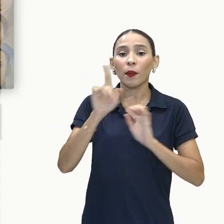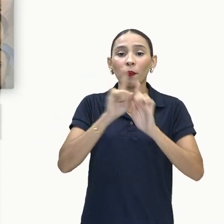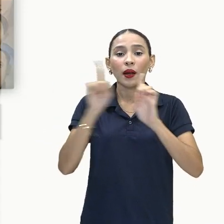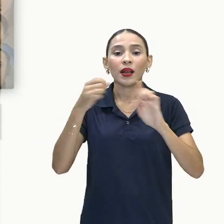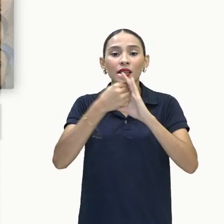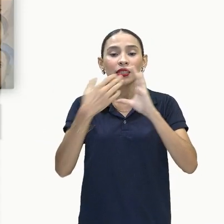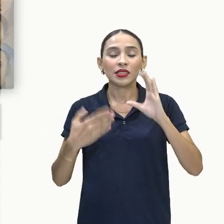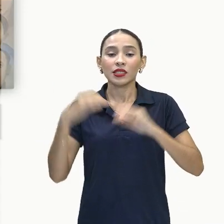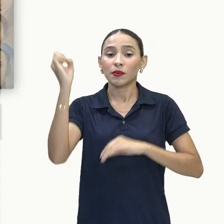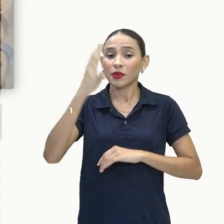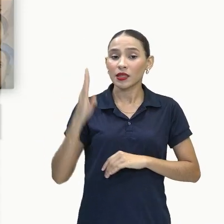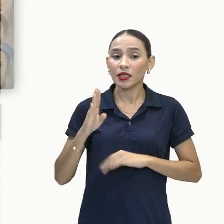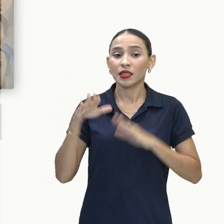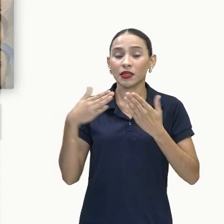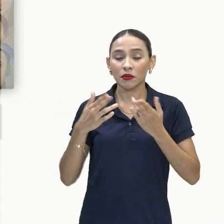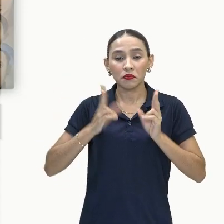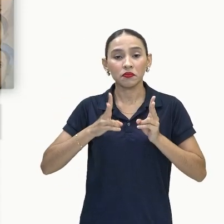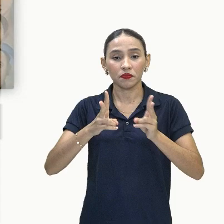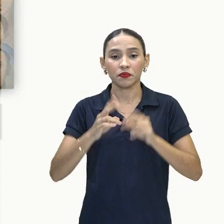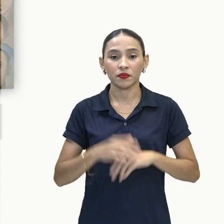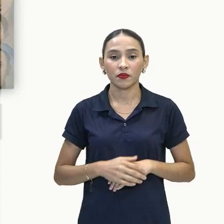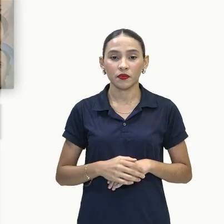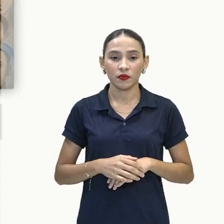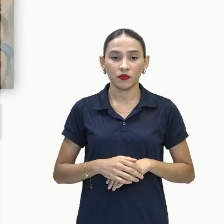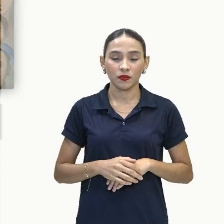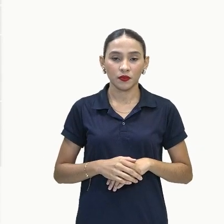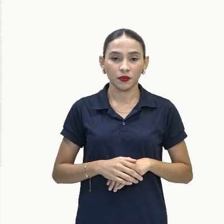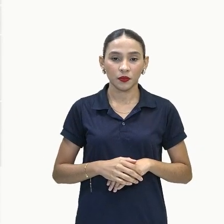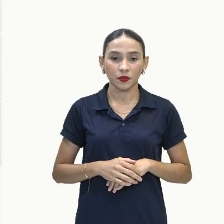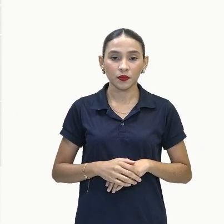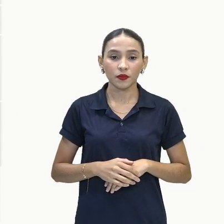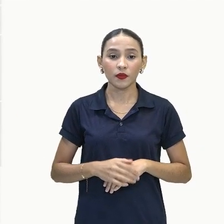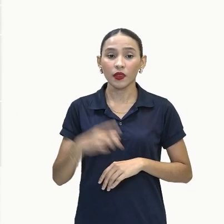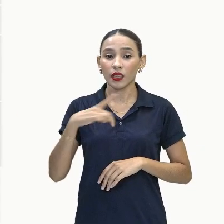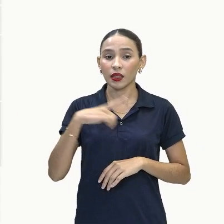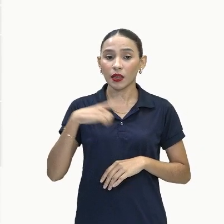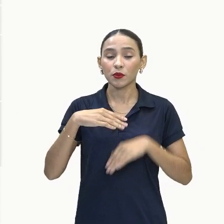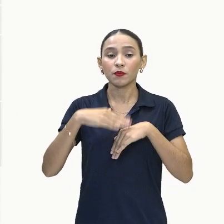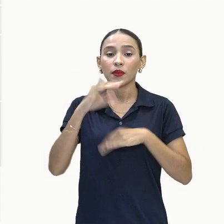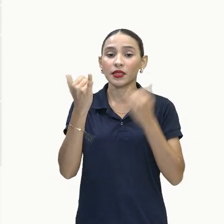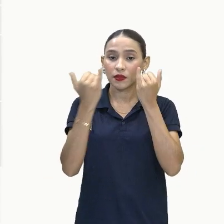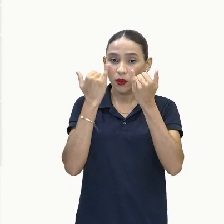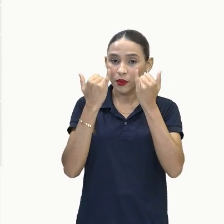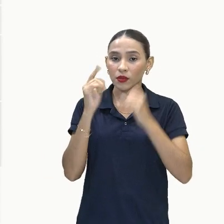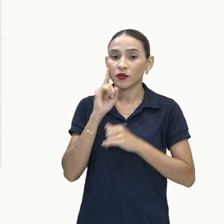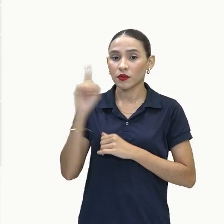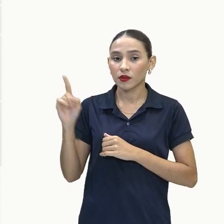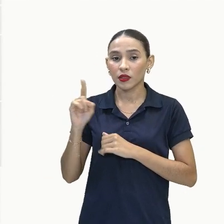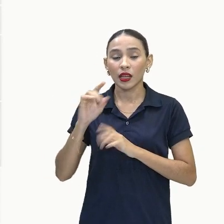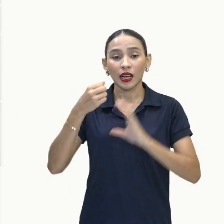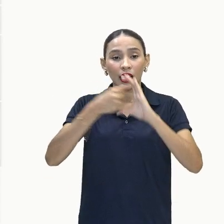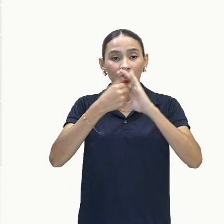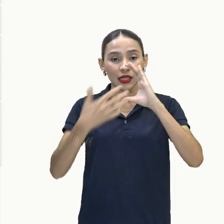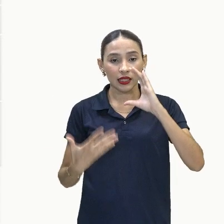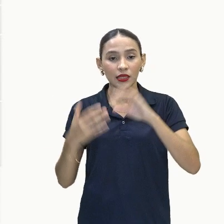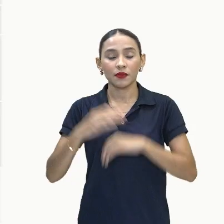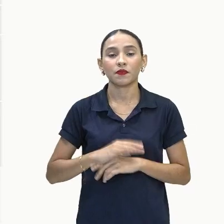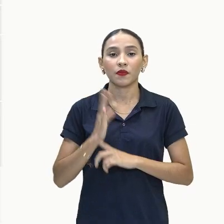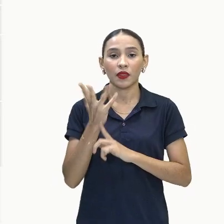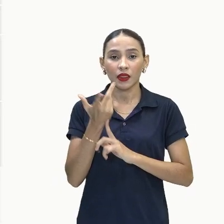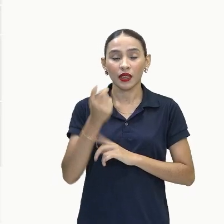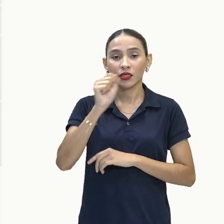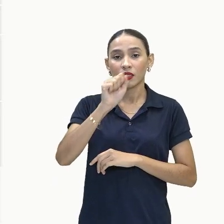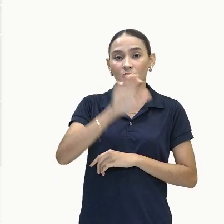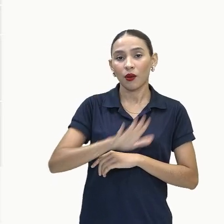características brasileiras. Aí nós continuando... Aí nós temos mais informações que diz o aspecto arte